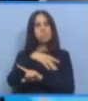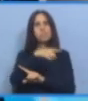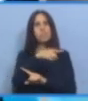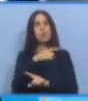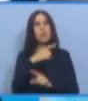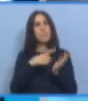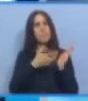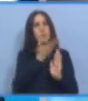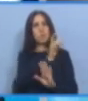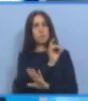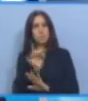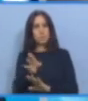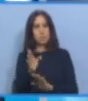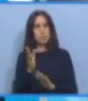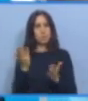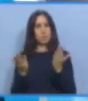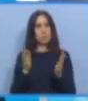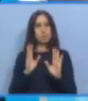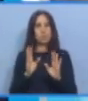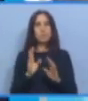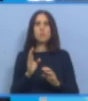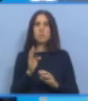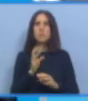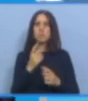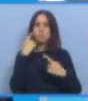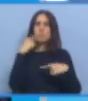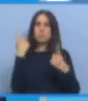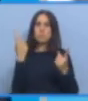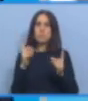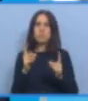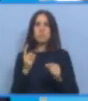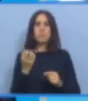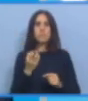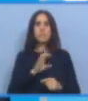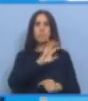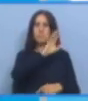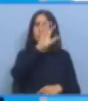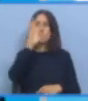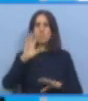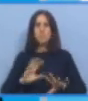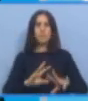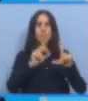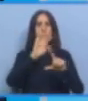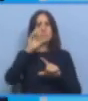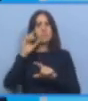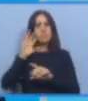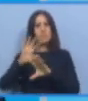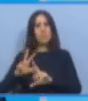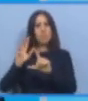este enquadramento. Foi muito importante o entendimento que houve entre países desenvolvidos e países em